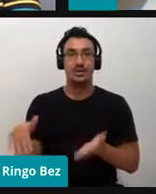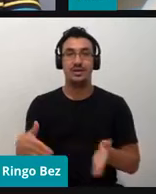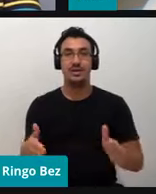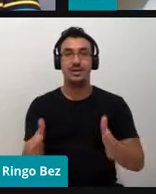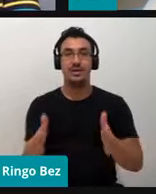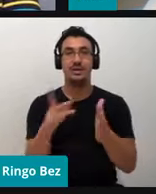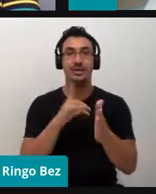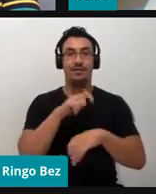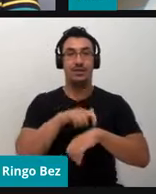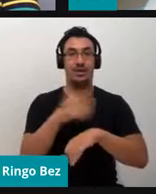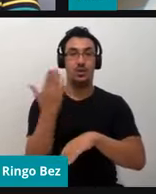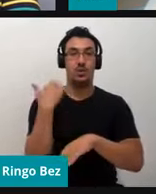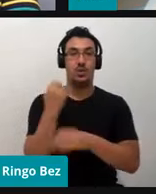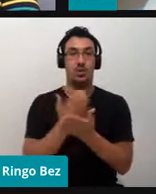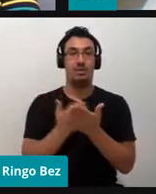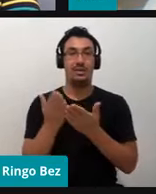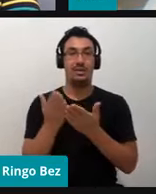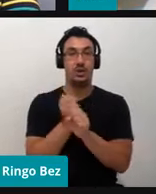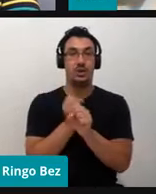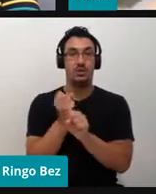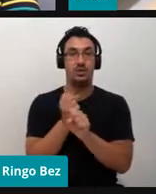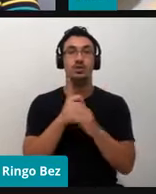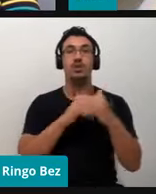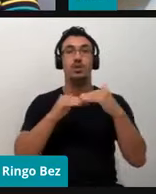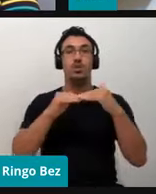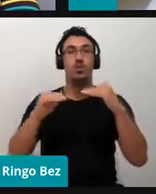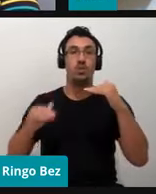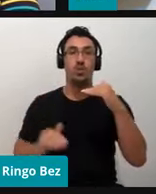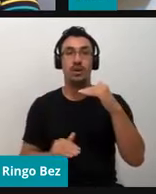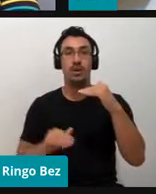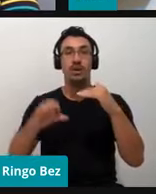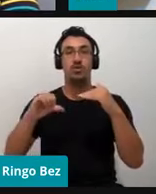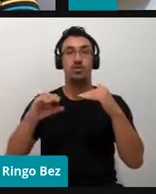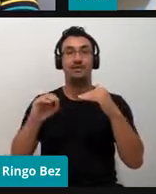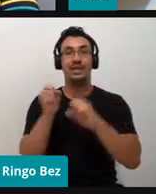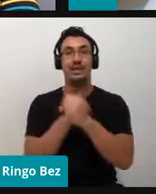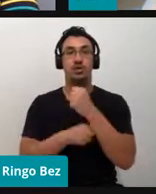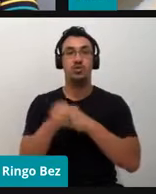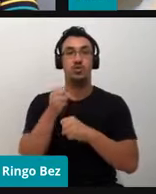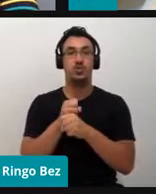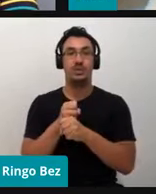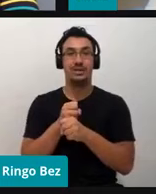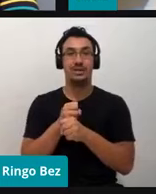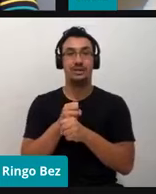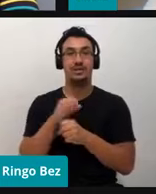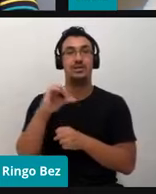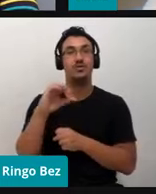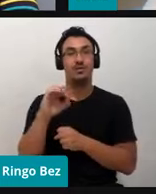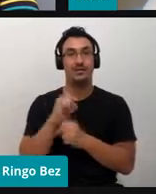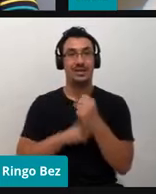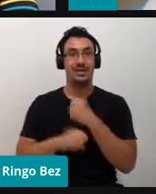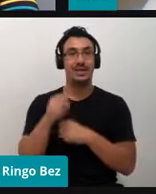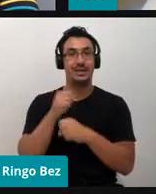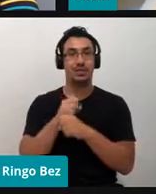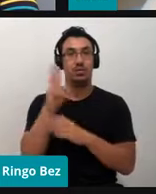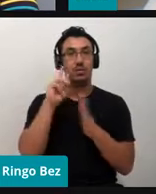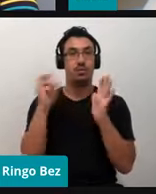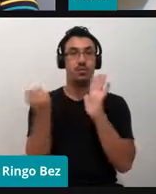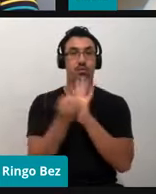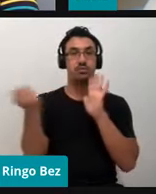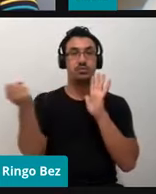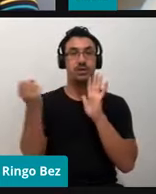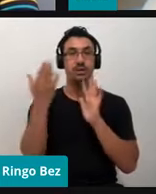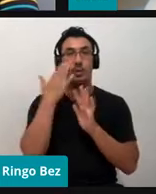ano em que ele teve abaixo do nível dos últimos 90 anos. Né, da última série histórica, né, nunca teve tão baixo